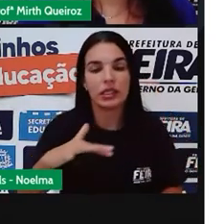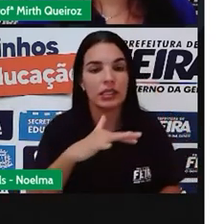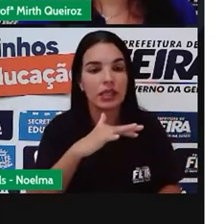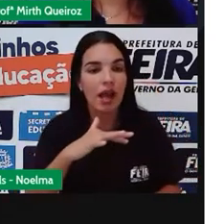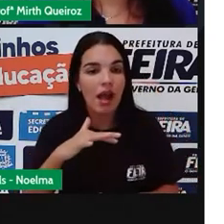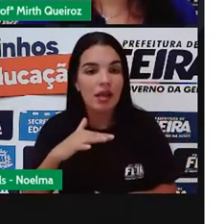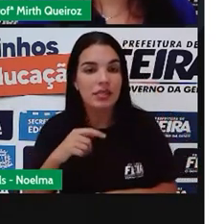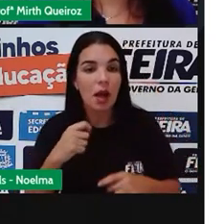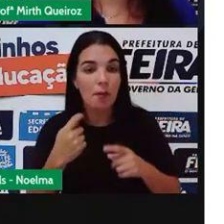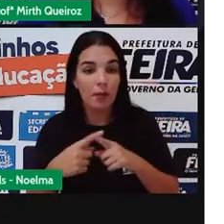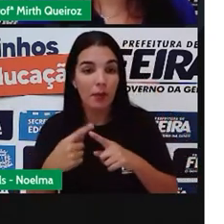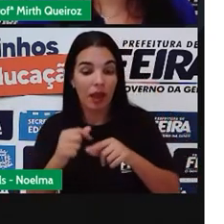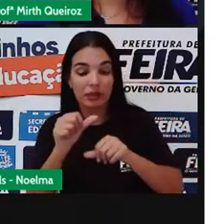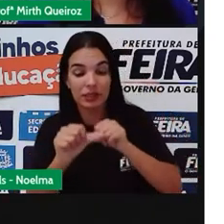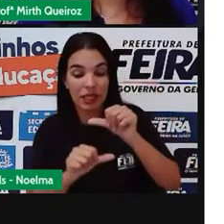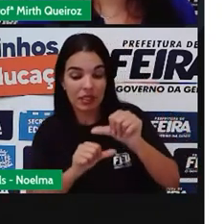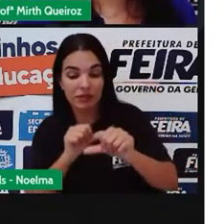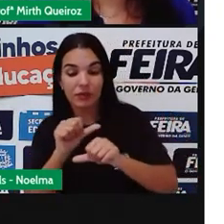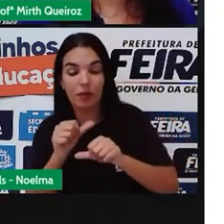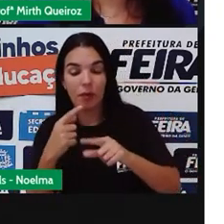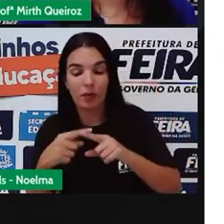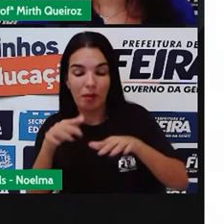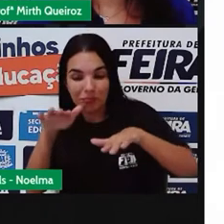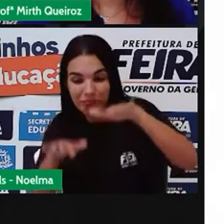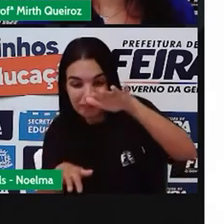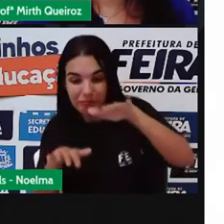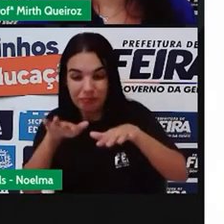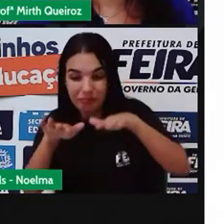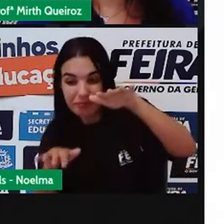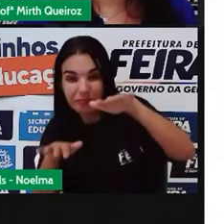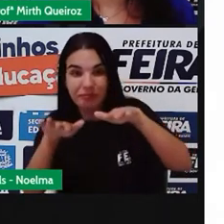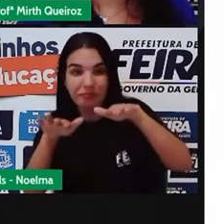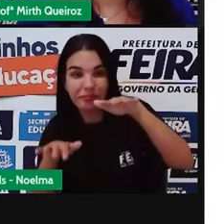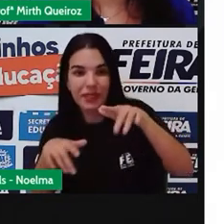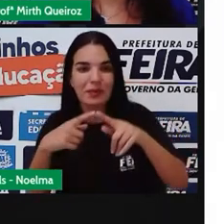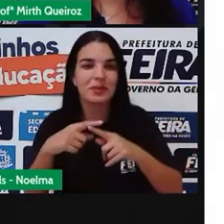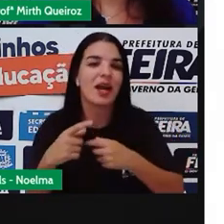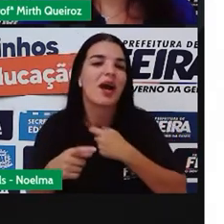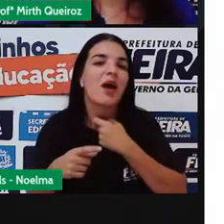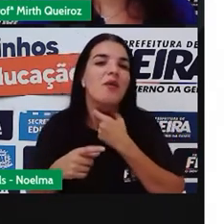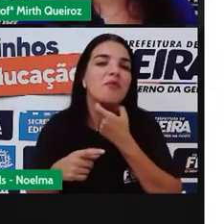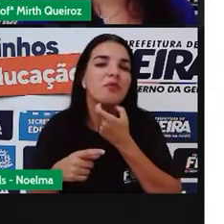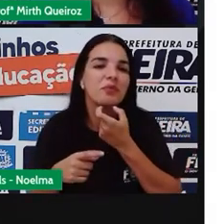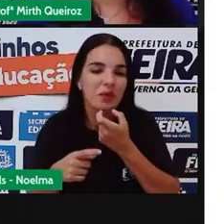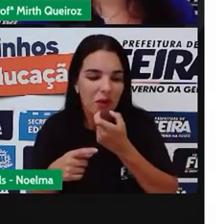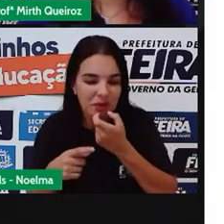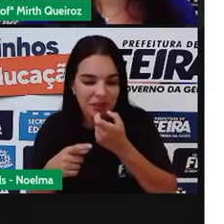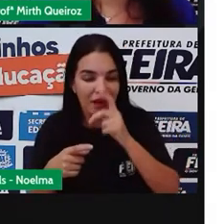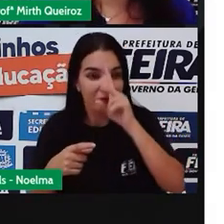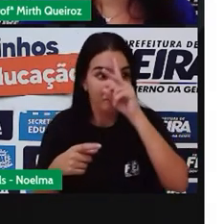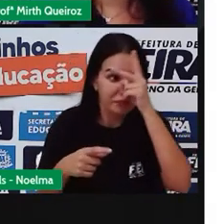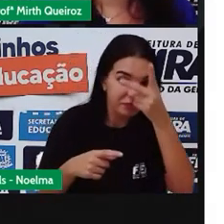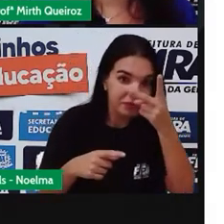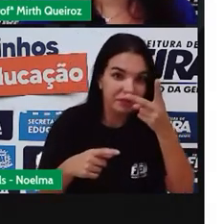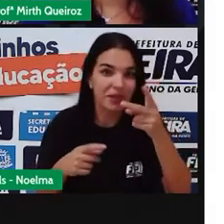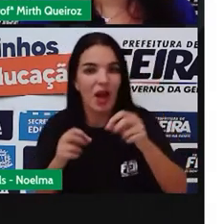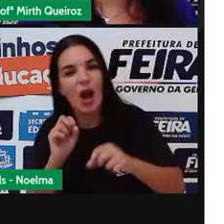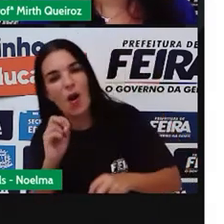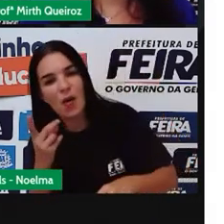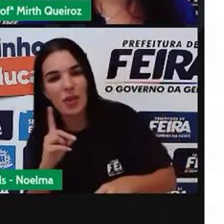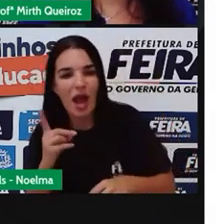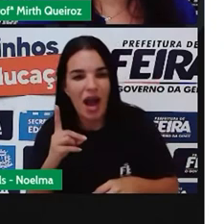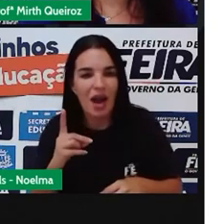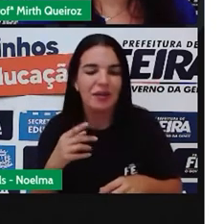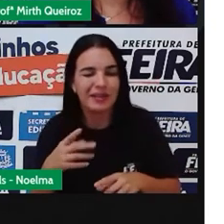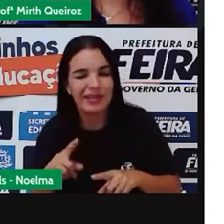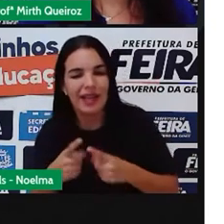passa para a puberdade, então há uma desestabilização ali da voz que vai afinando e ficando mais grave, e aí afina de